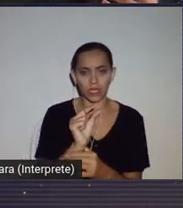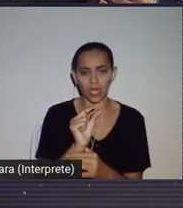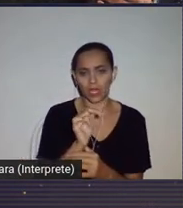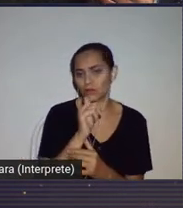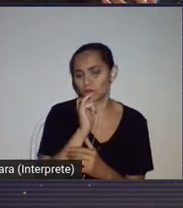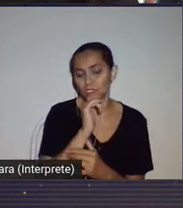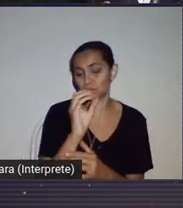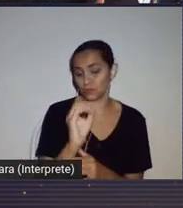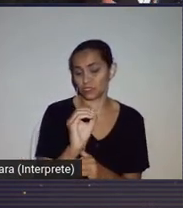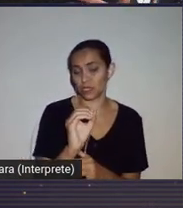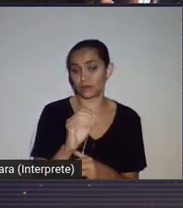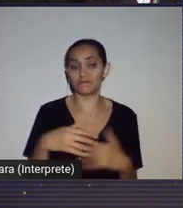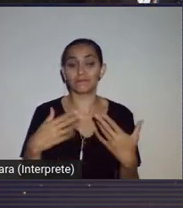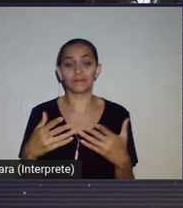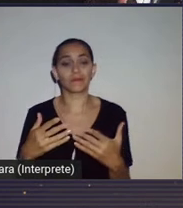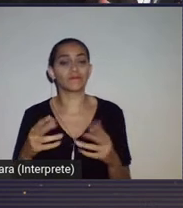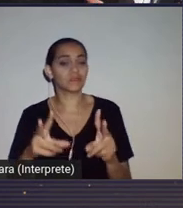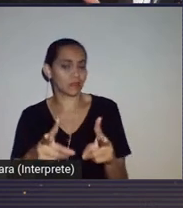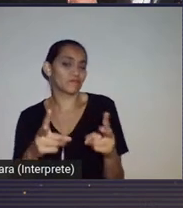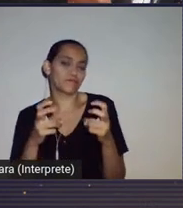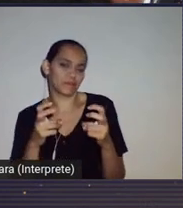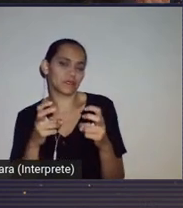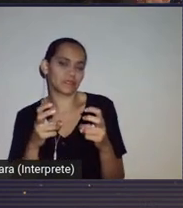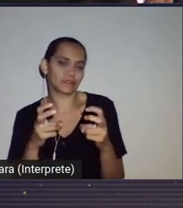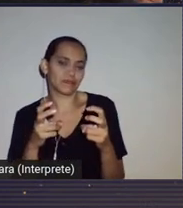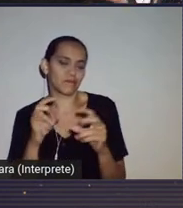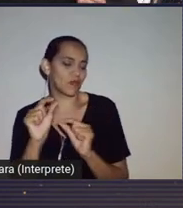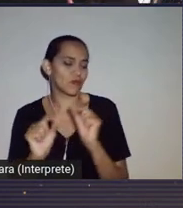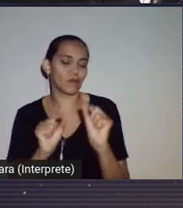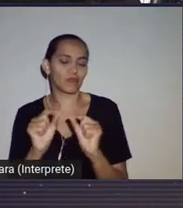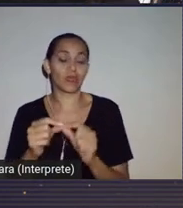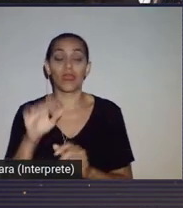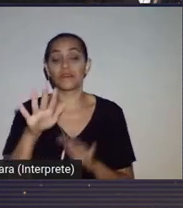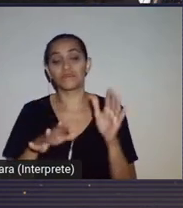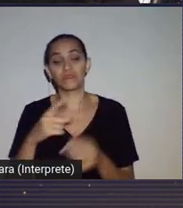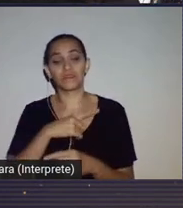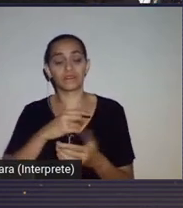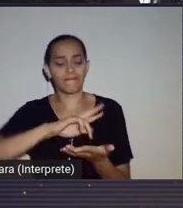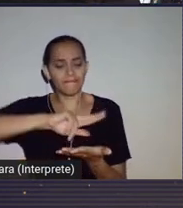você tem não apenas só um número, digamos, você tem vários números que compõem